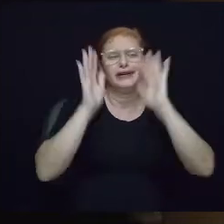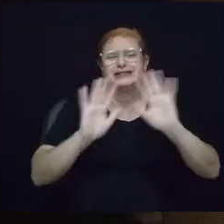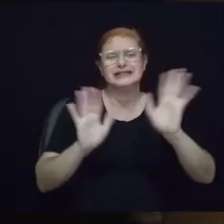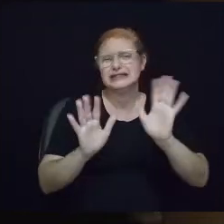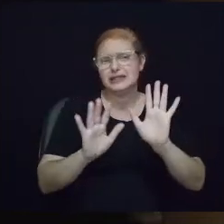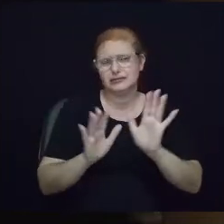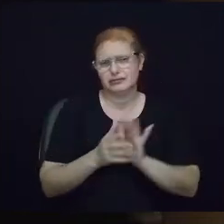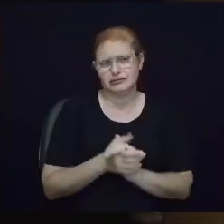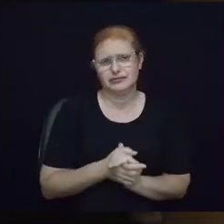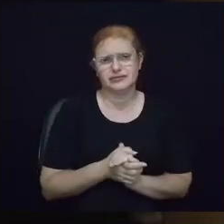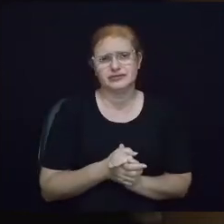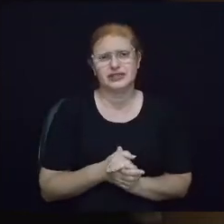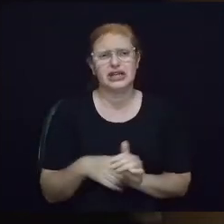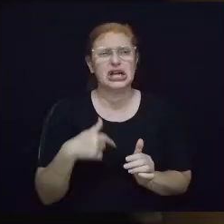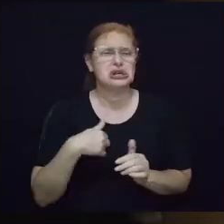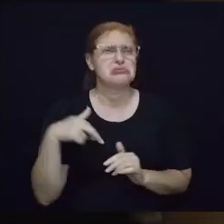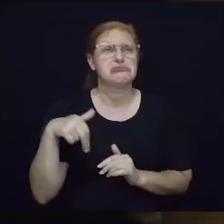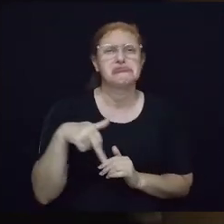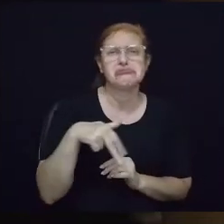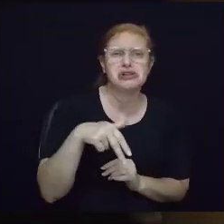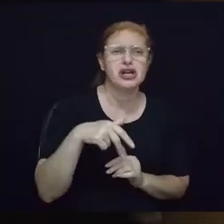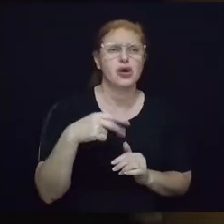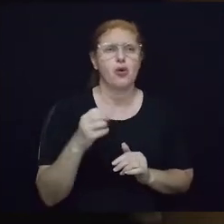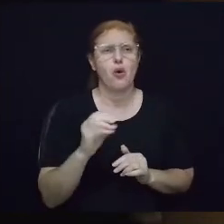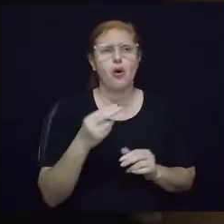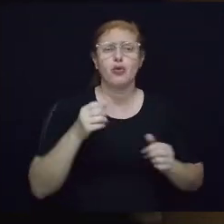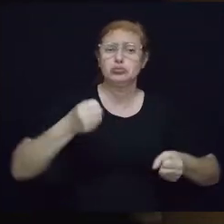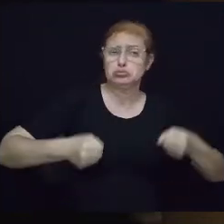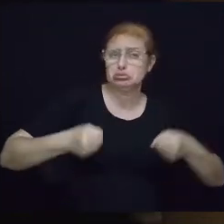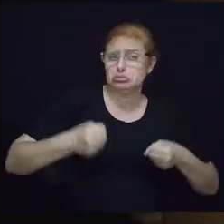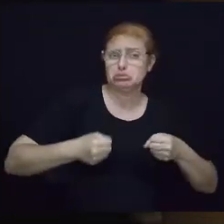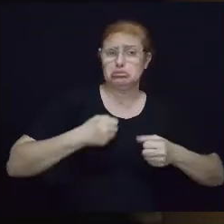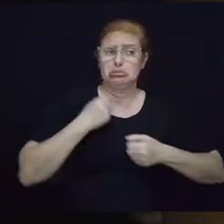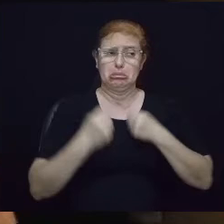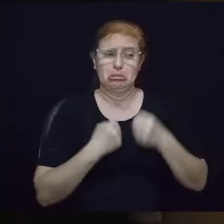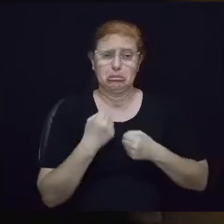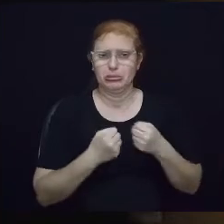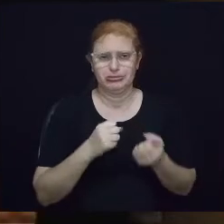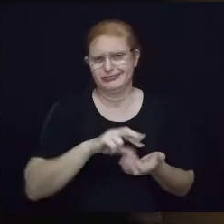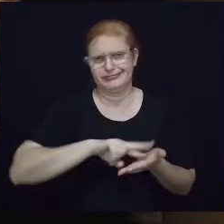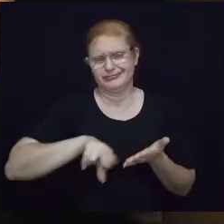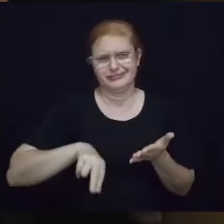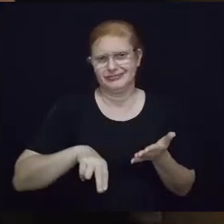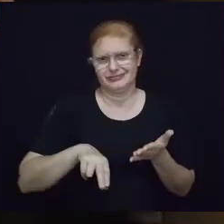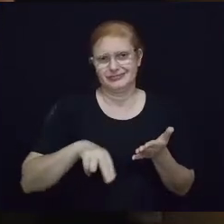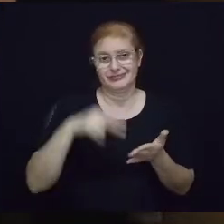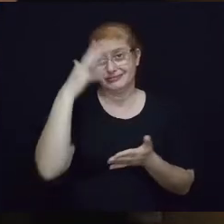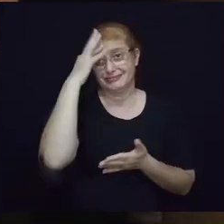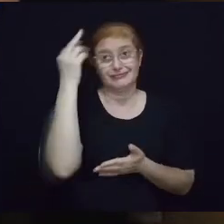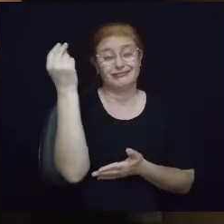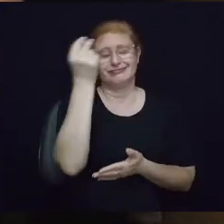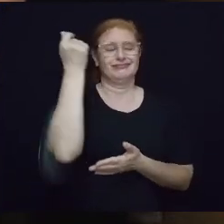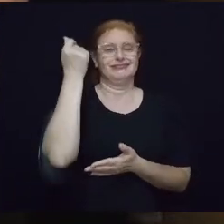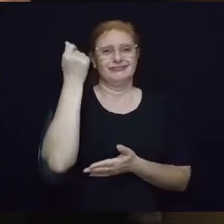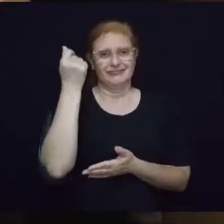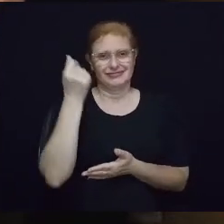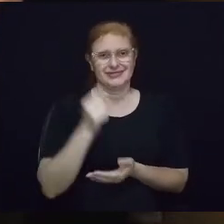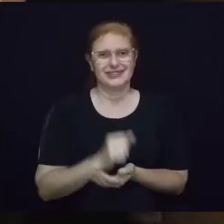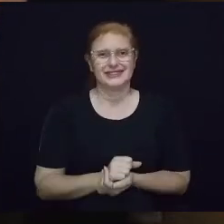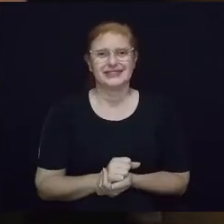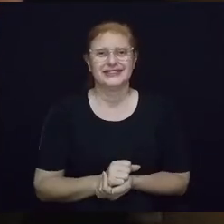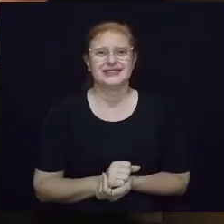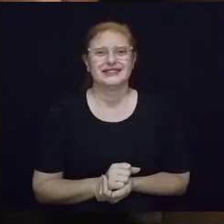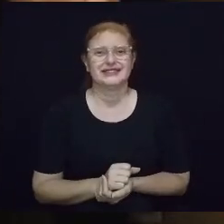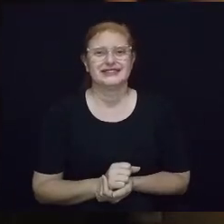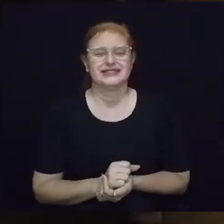vem quando eu estou caminhando, quando eu estou dirigindo, quando estou correndo, enfim. Ela não vem através